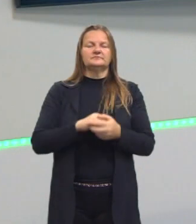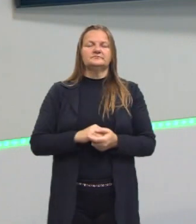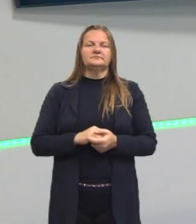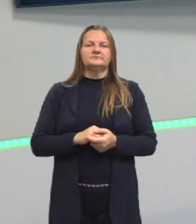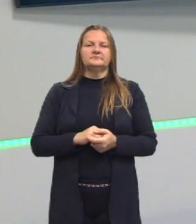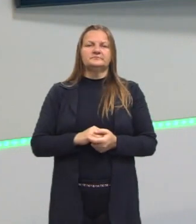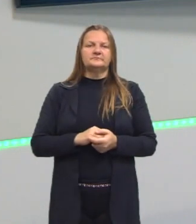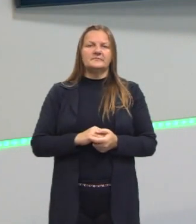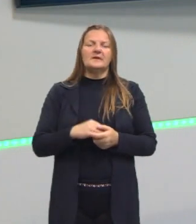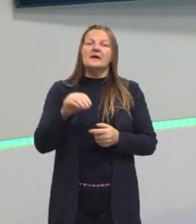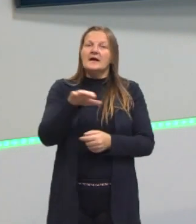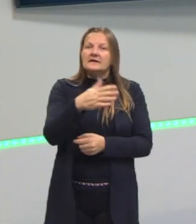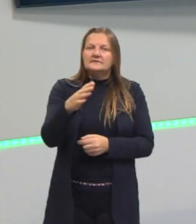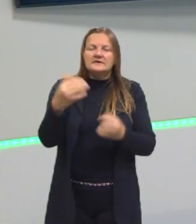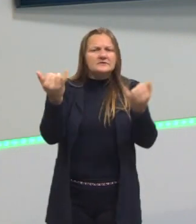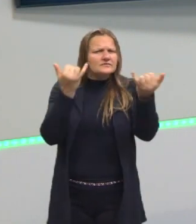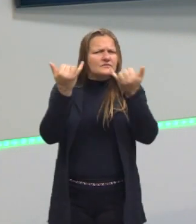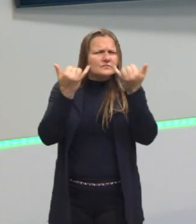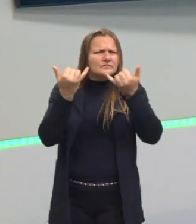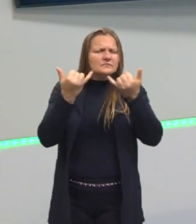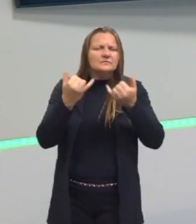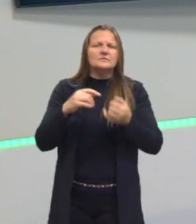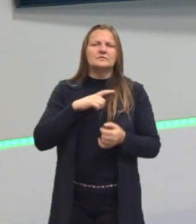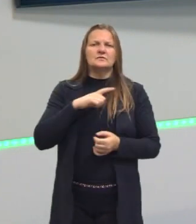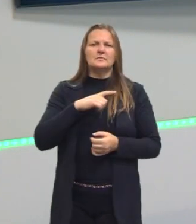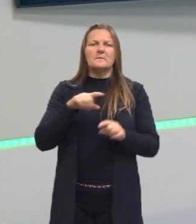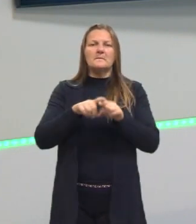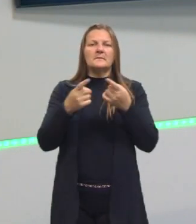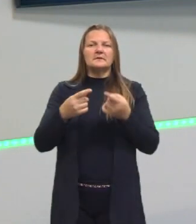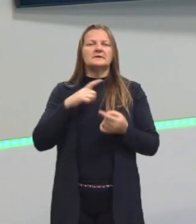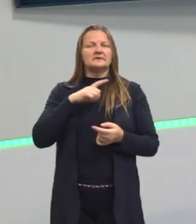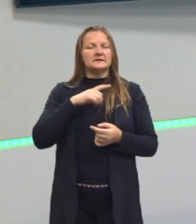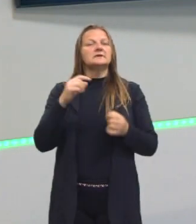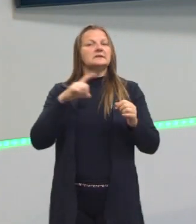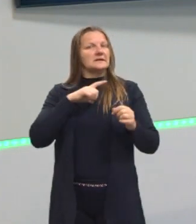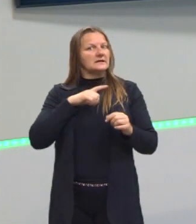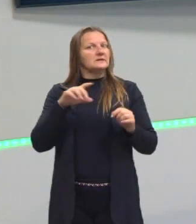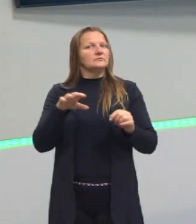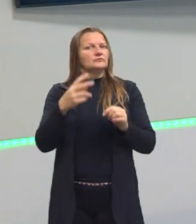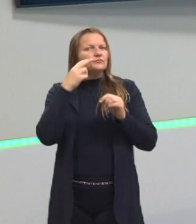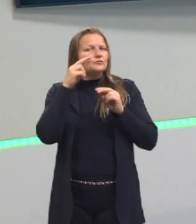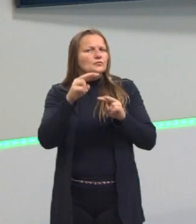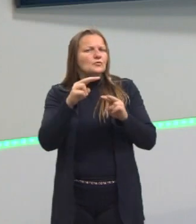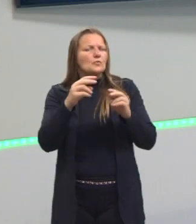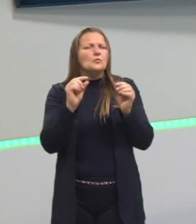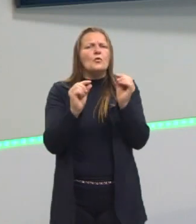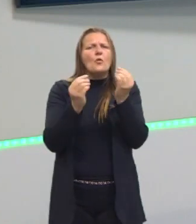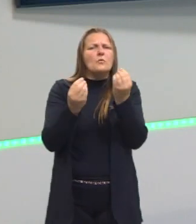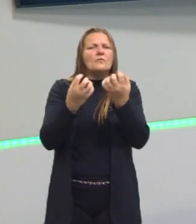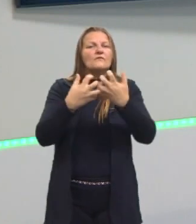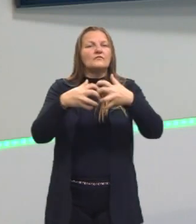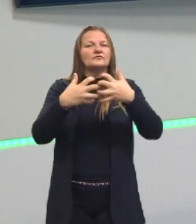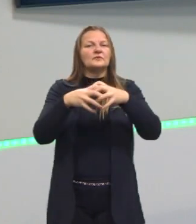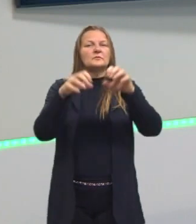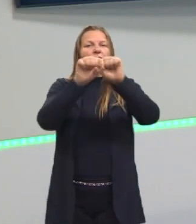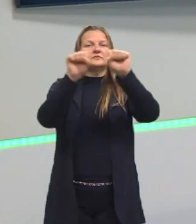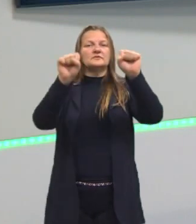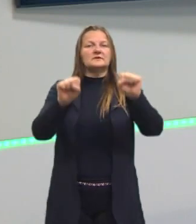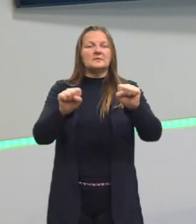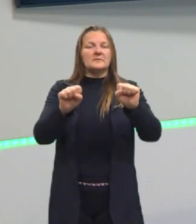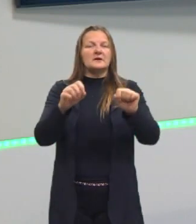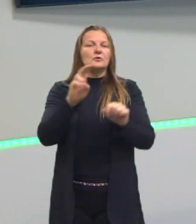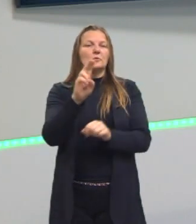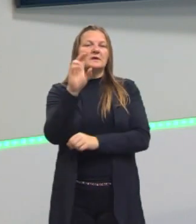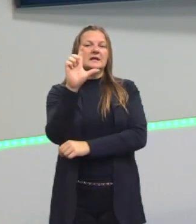pode nos trazer algumas informações, tá? Nós até vamos ver depois ali um pouquinho do que é um sistema linear.